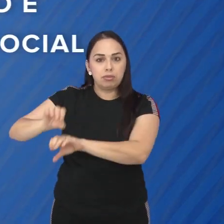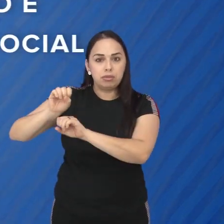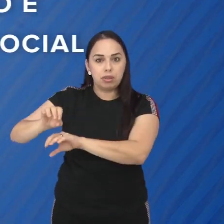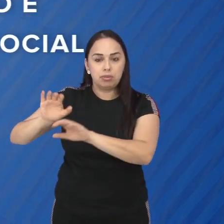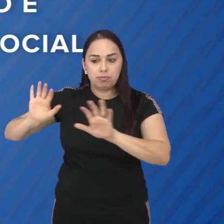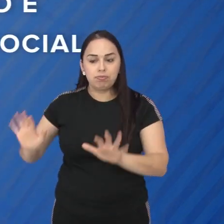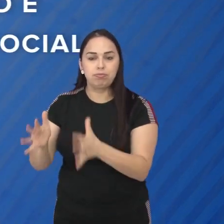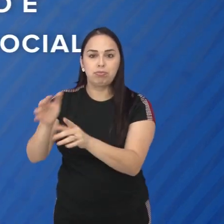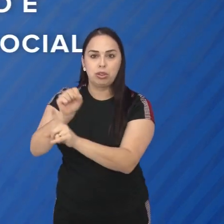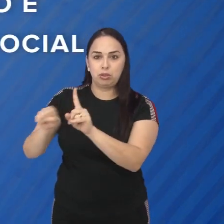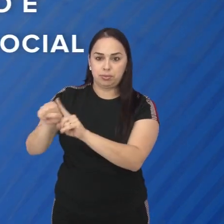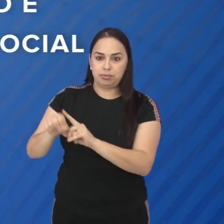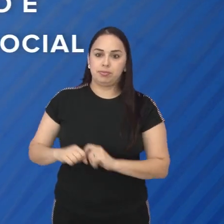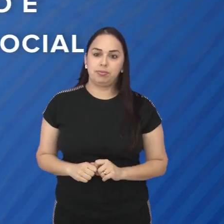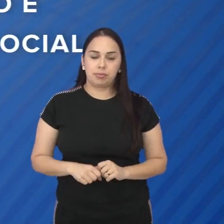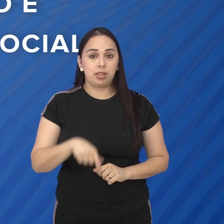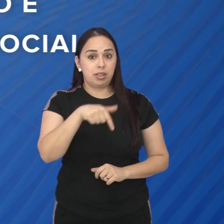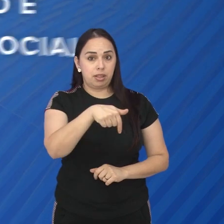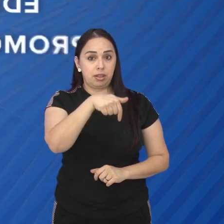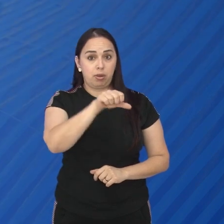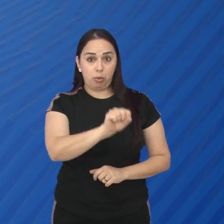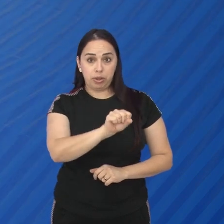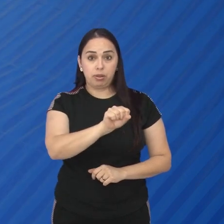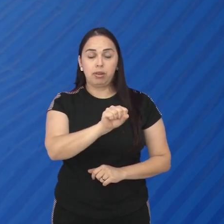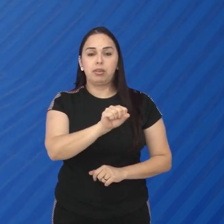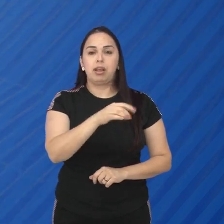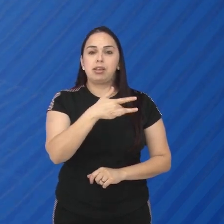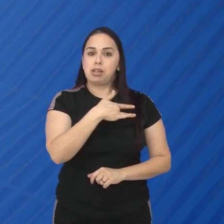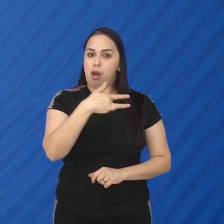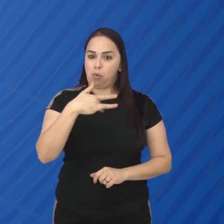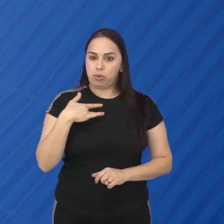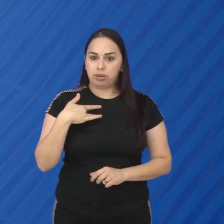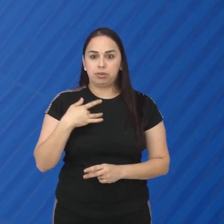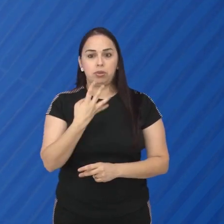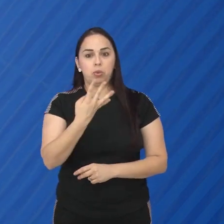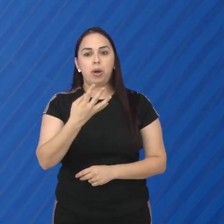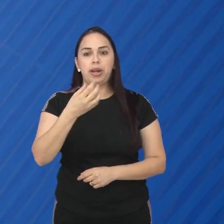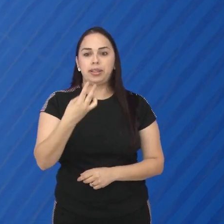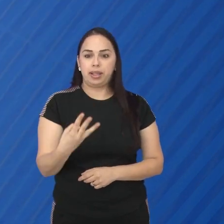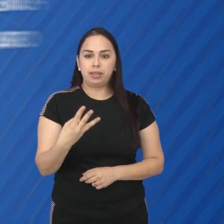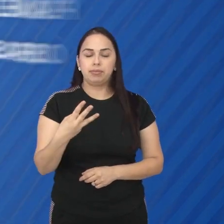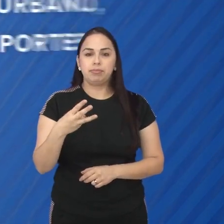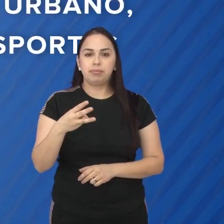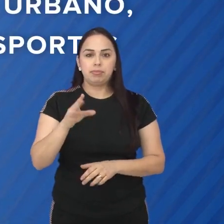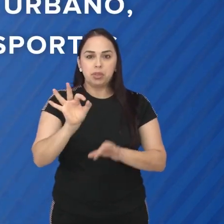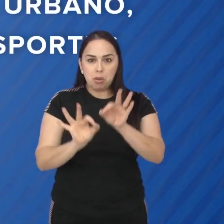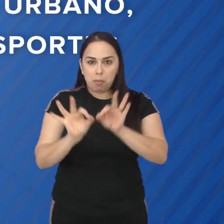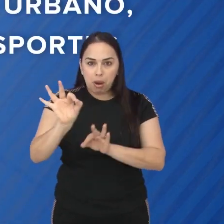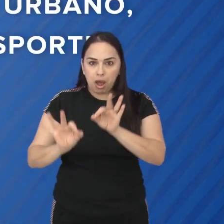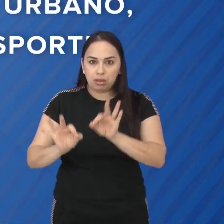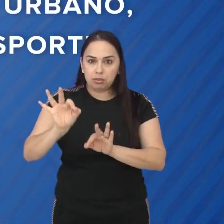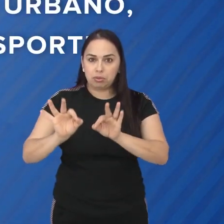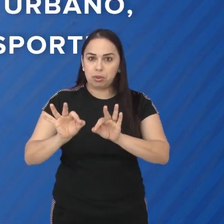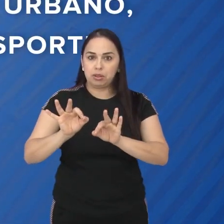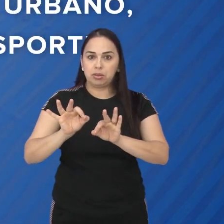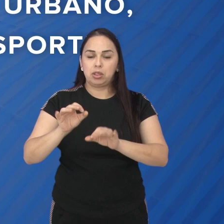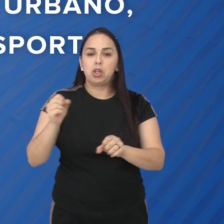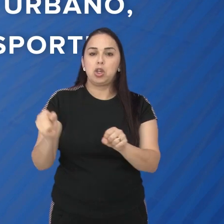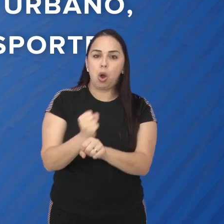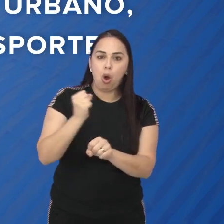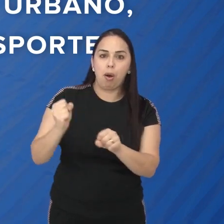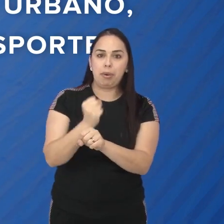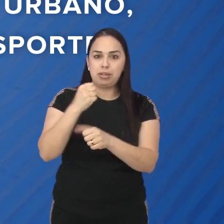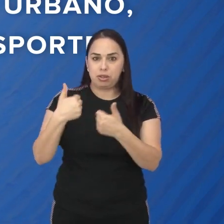da Comissão de Educação e Promoção Social, 78 da Comissão de Saúde, 43 da Comissão de